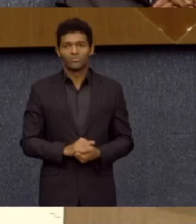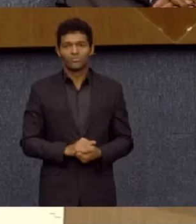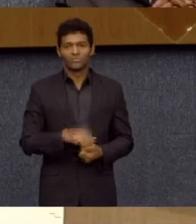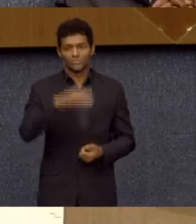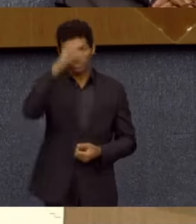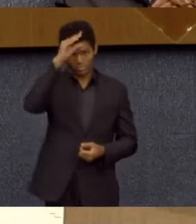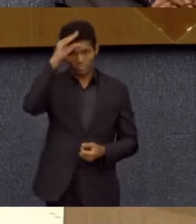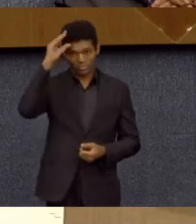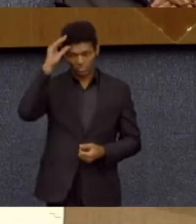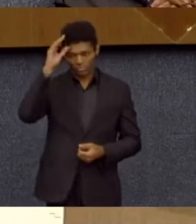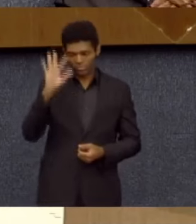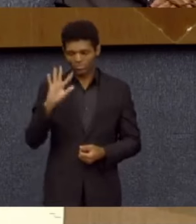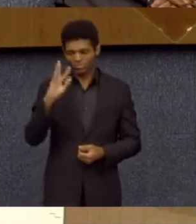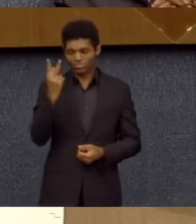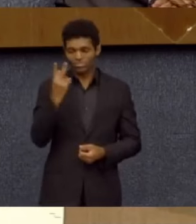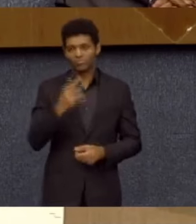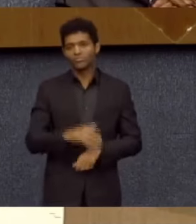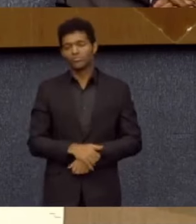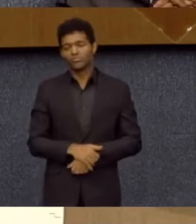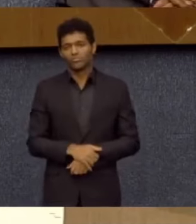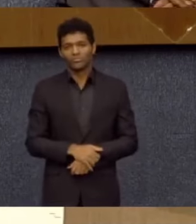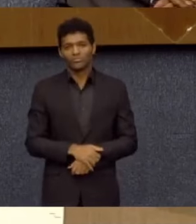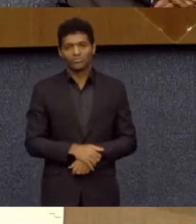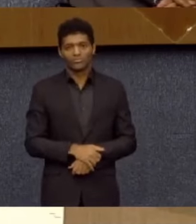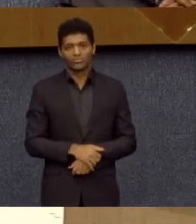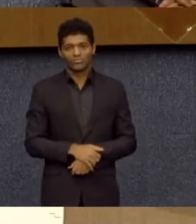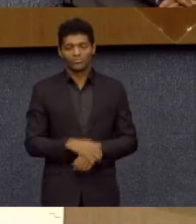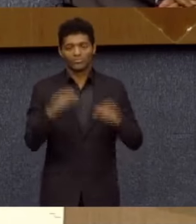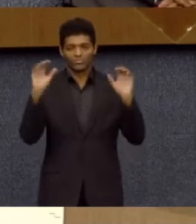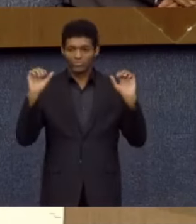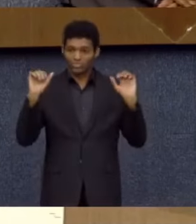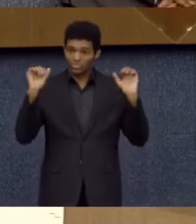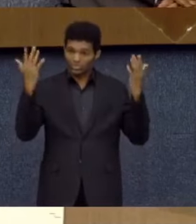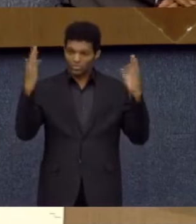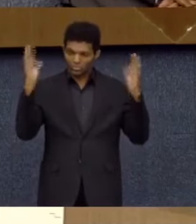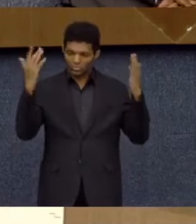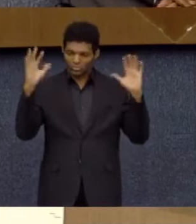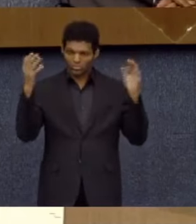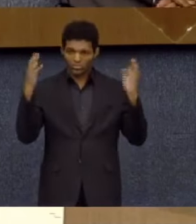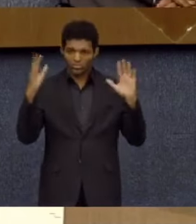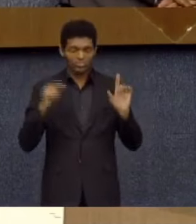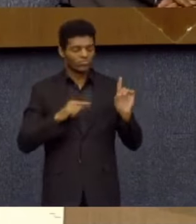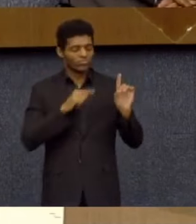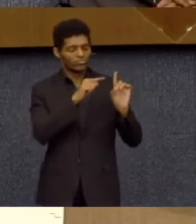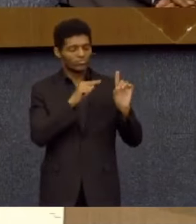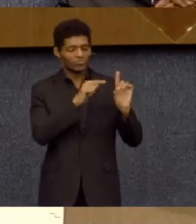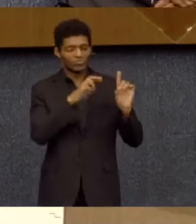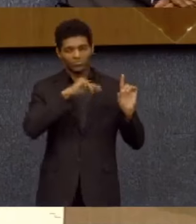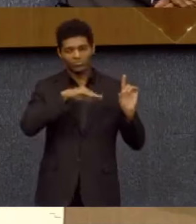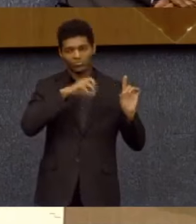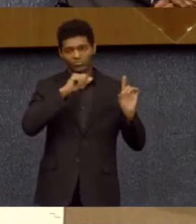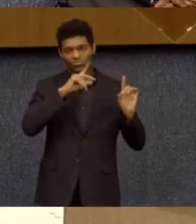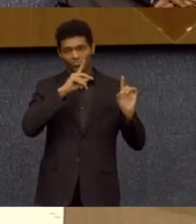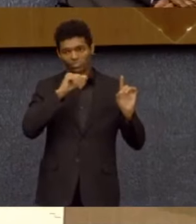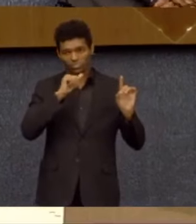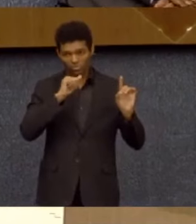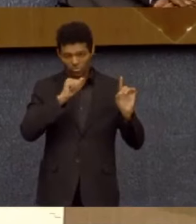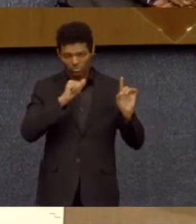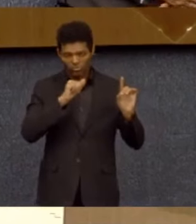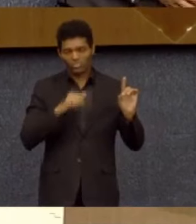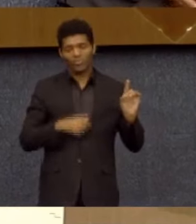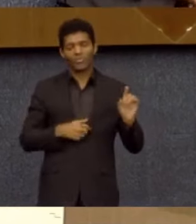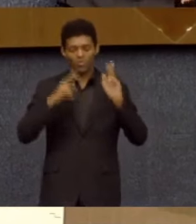A Câmara Municipal de Belo Horizonte parabeniza a senhora Magda Rezende Flávio, cujo valor